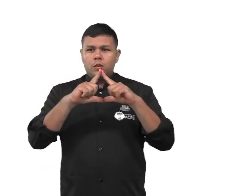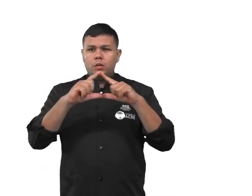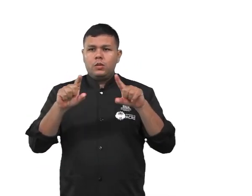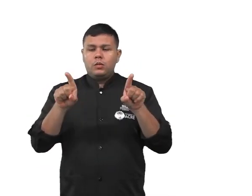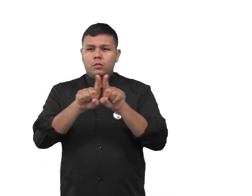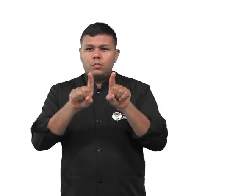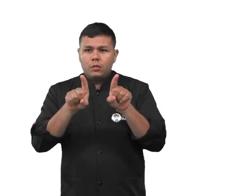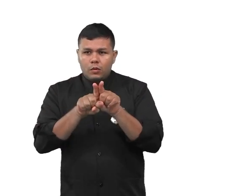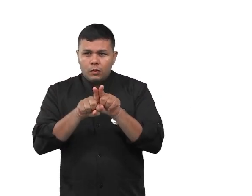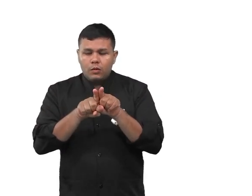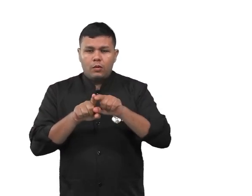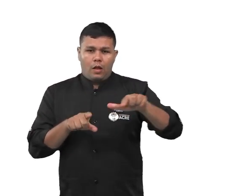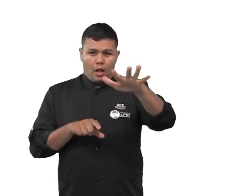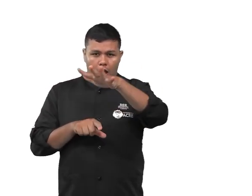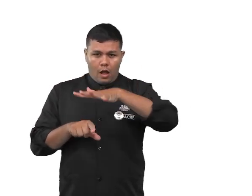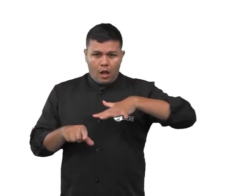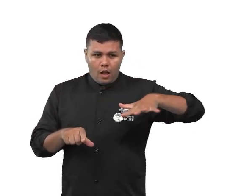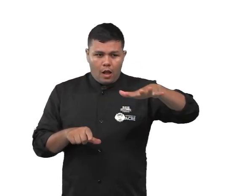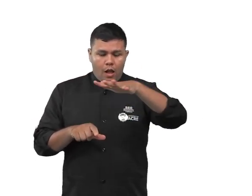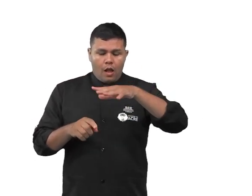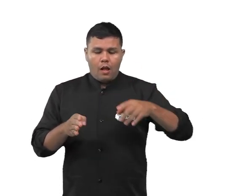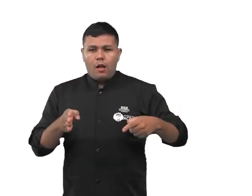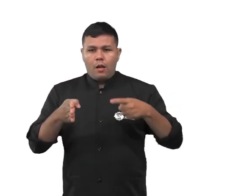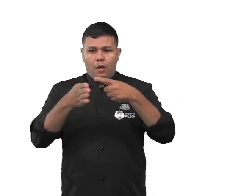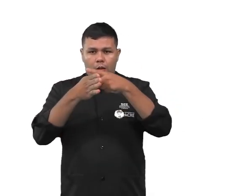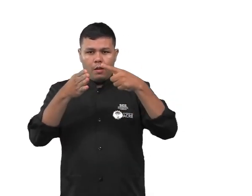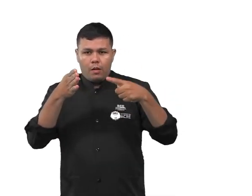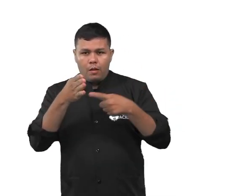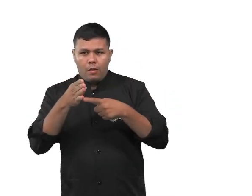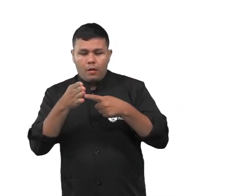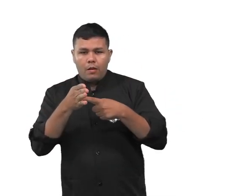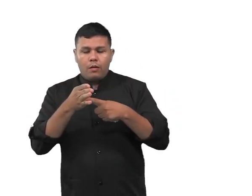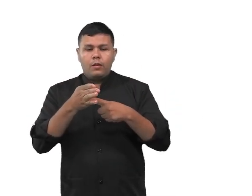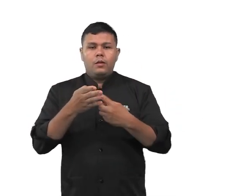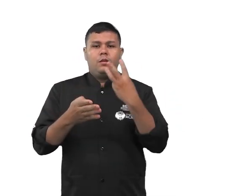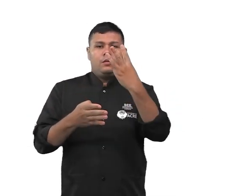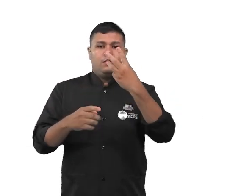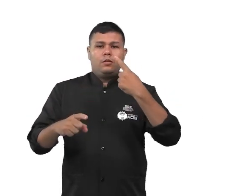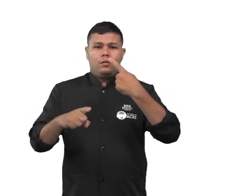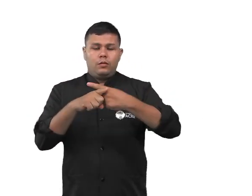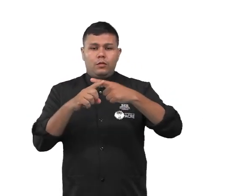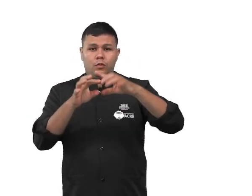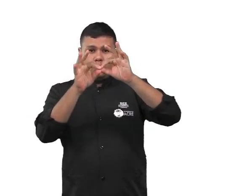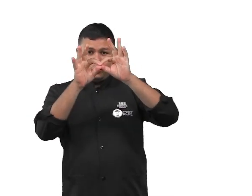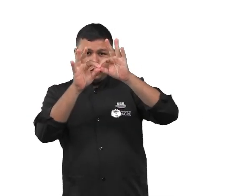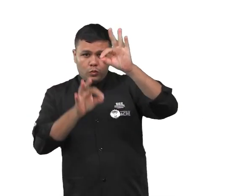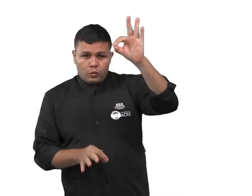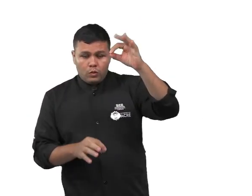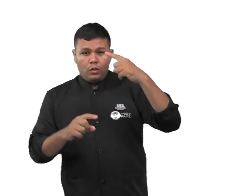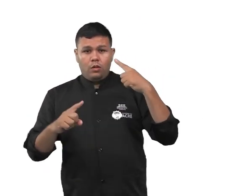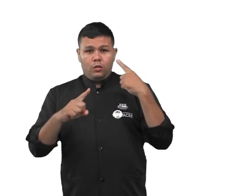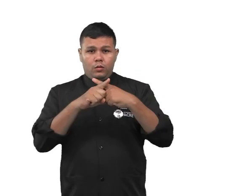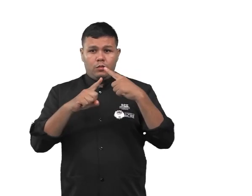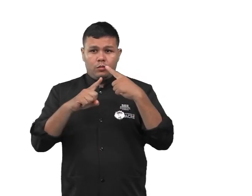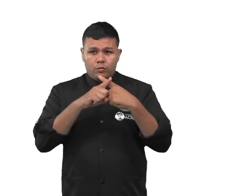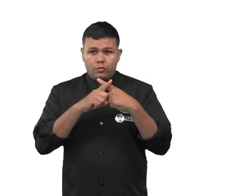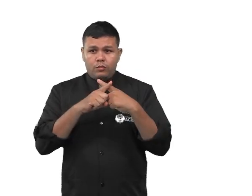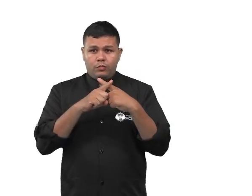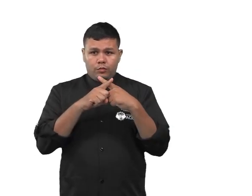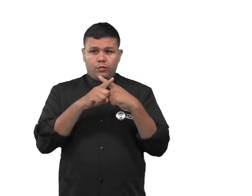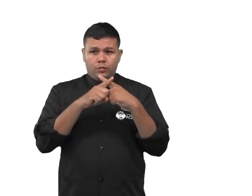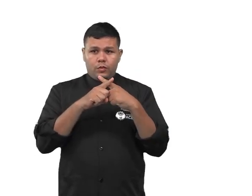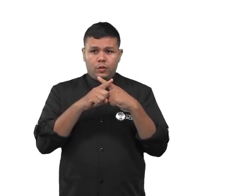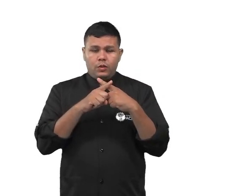lateral do prisma, ok? São 3 vezes a área lateral vezes a altura, que nada mais é do que um retângulo, né? Fórmula